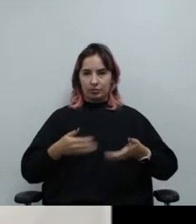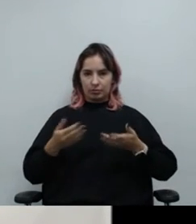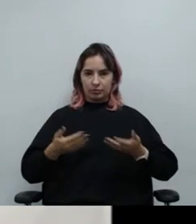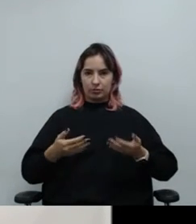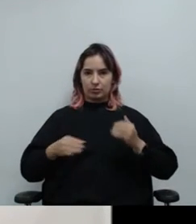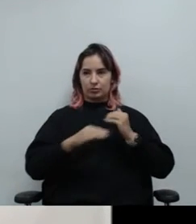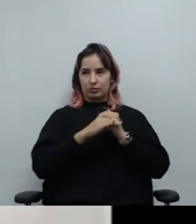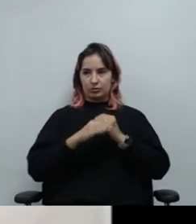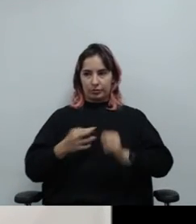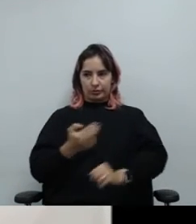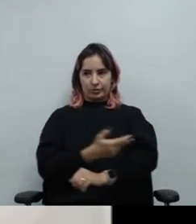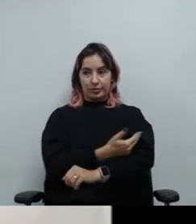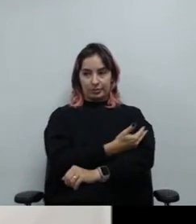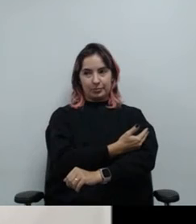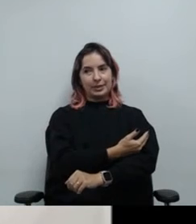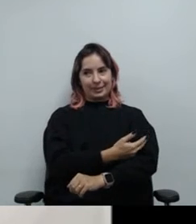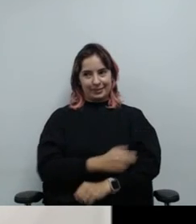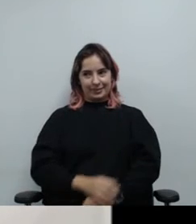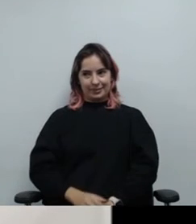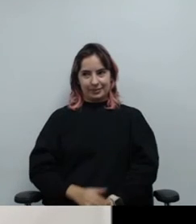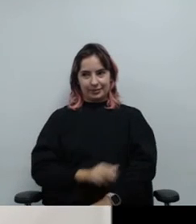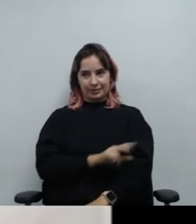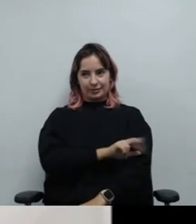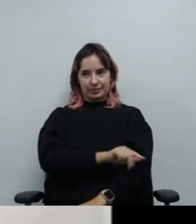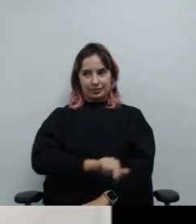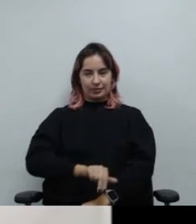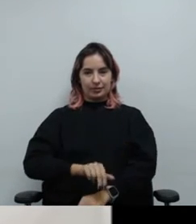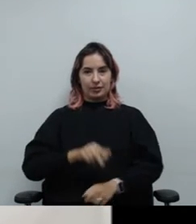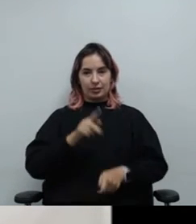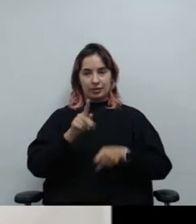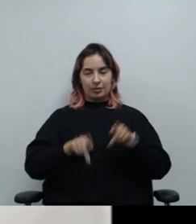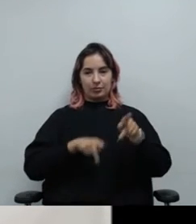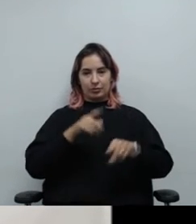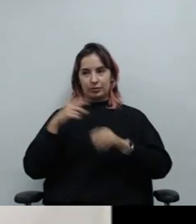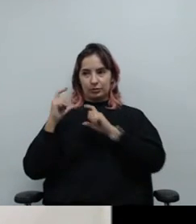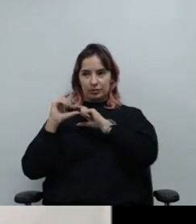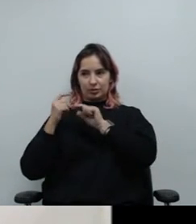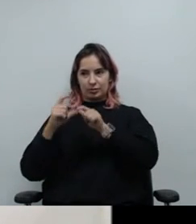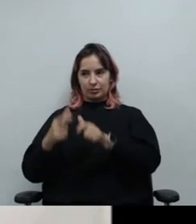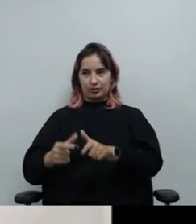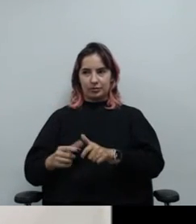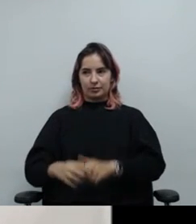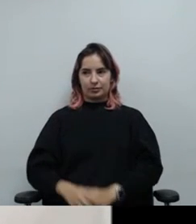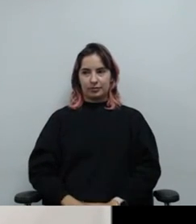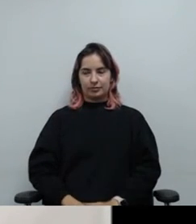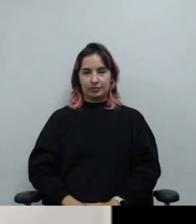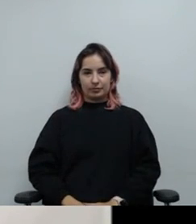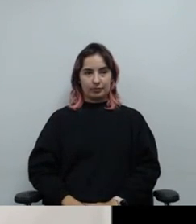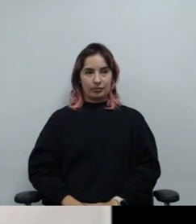igualdade racial, né, de povos e comunidades tradicionais.